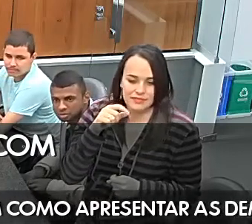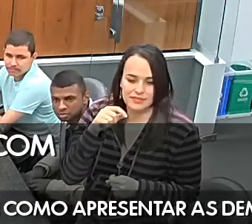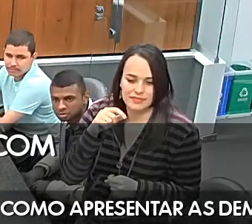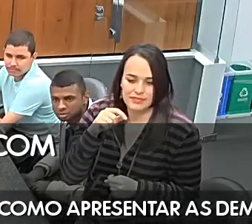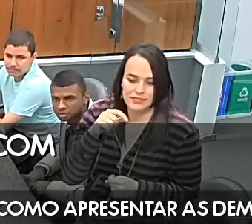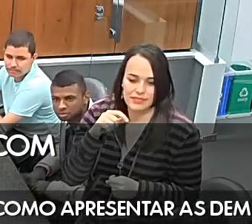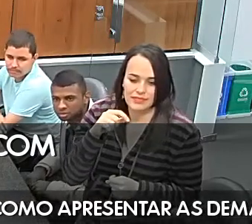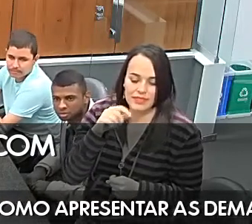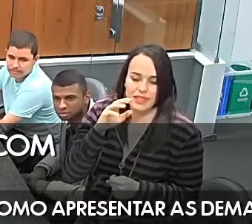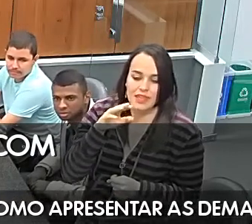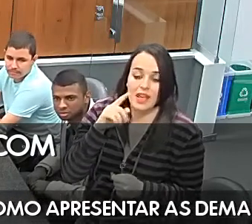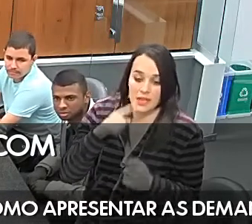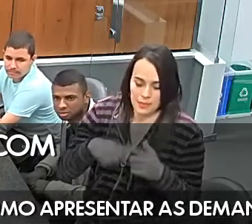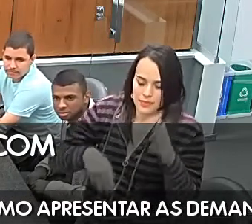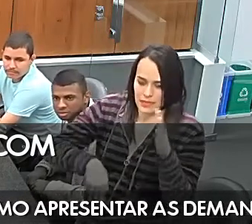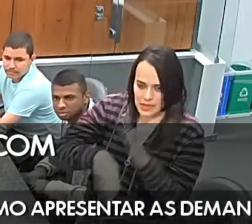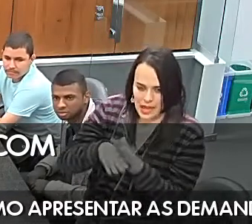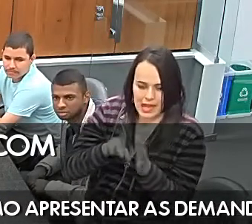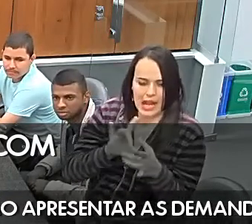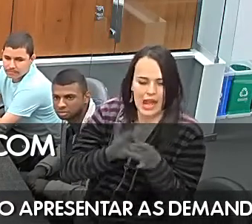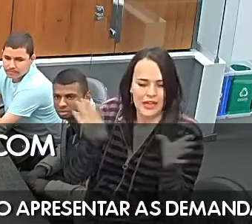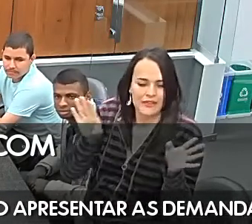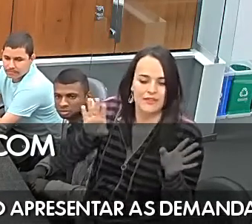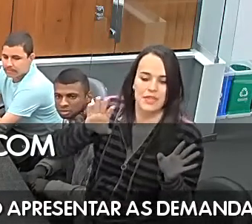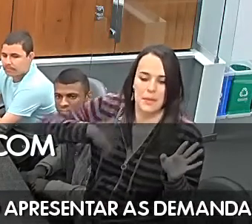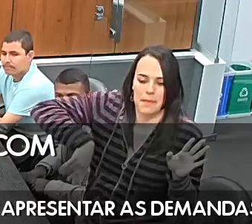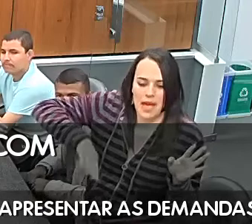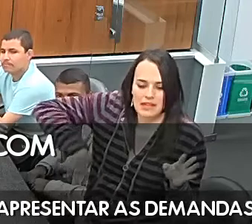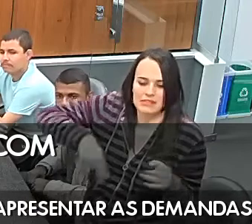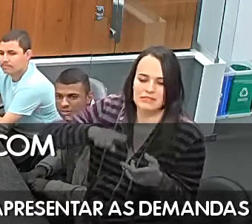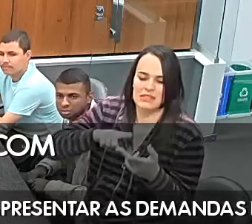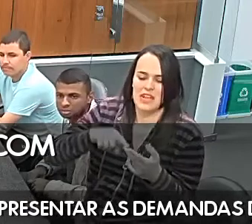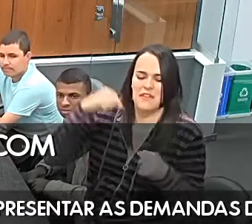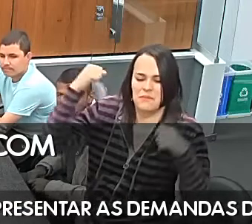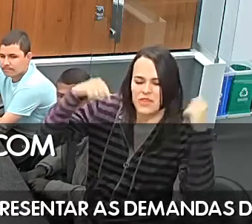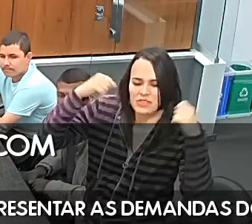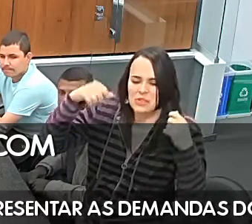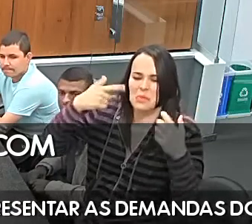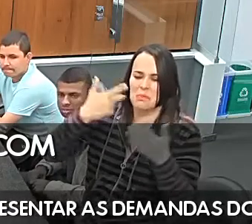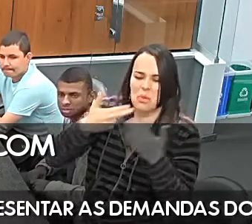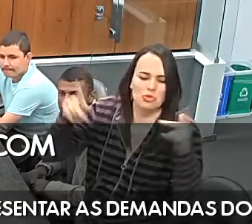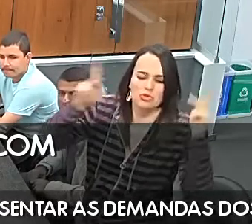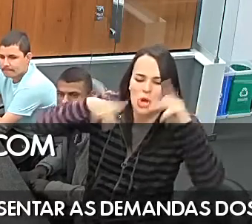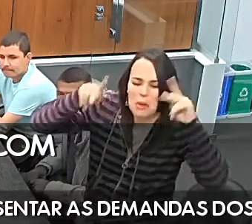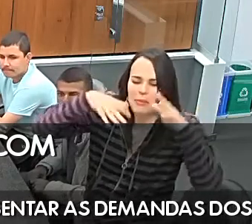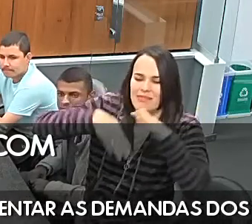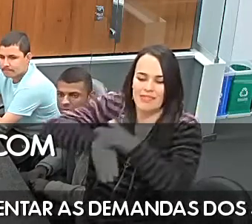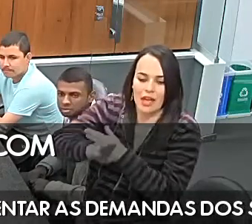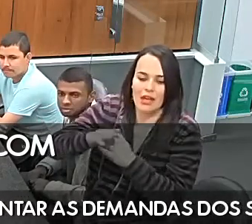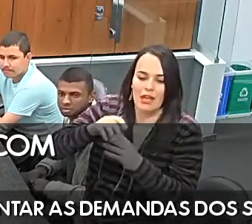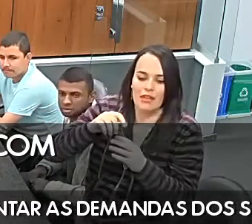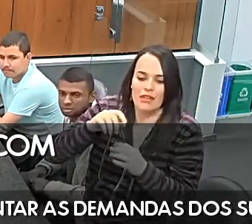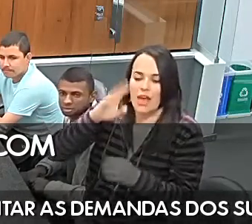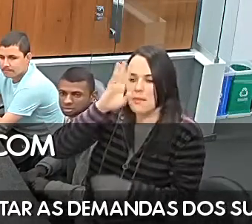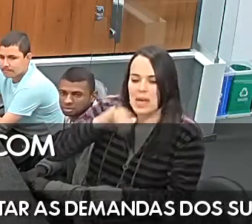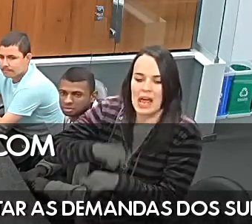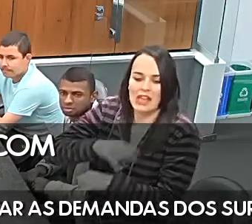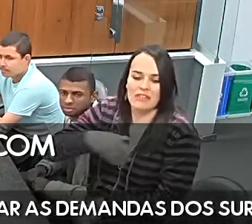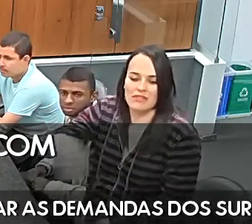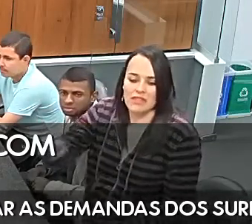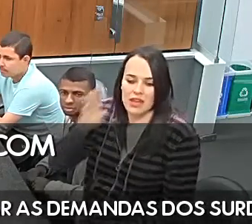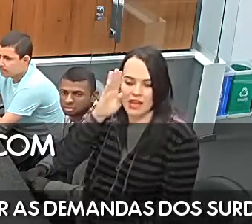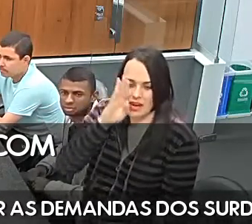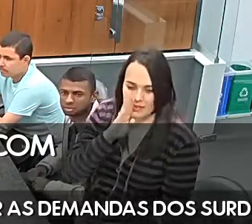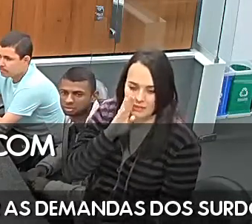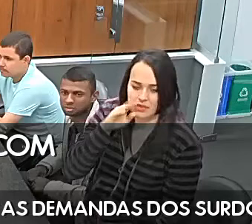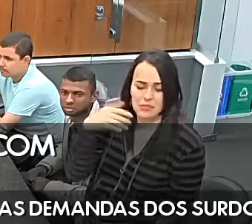possam, por exemplo, de ônibus, né, o passe livre para ônibus, para entrar em alguma algum clube, algum lugar que algum eu evento.